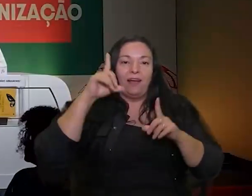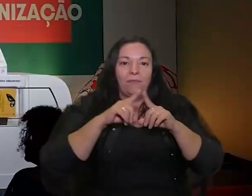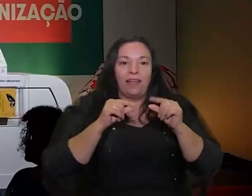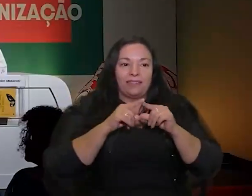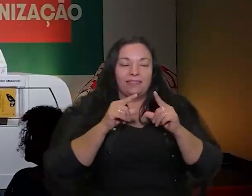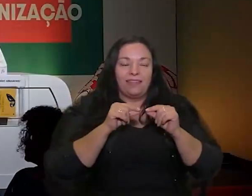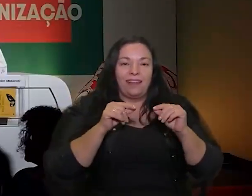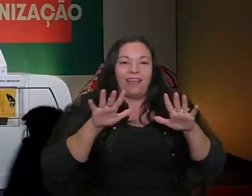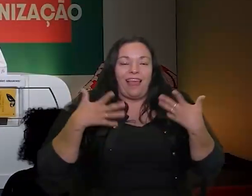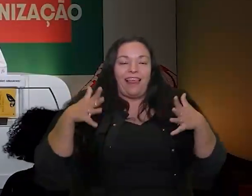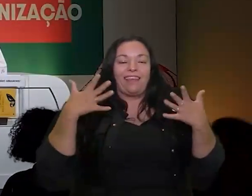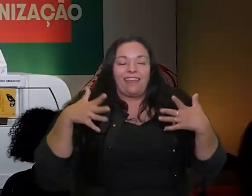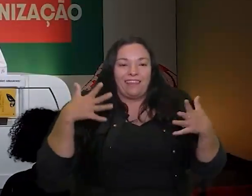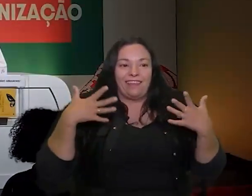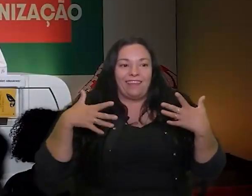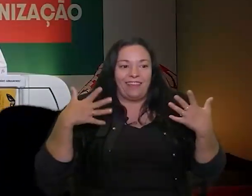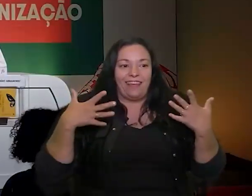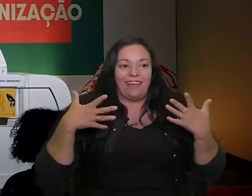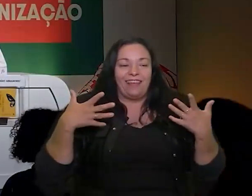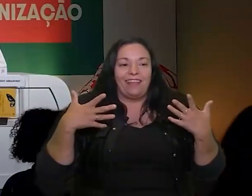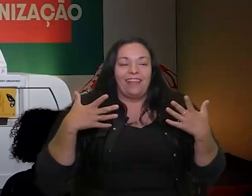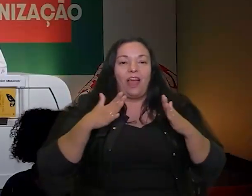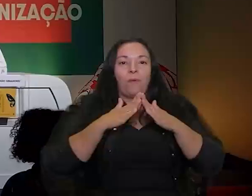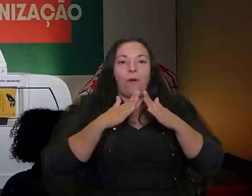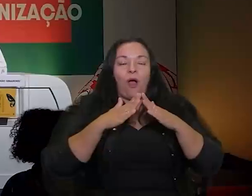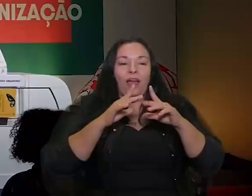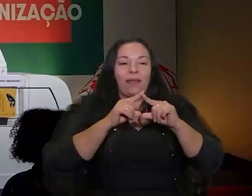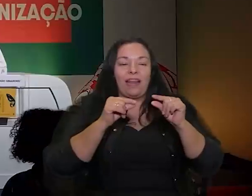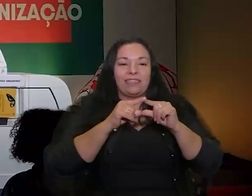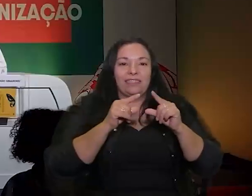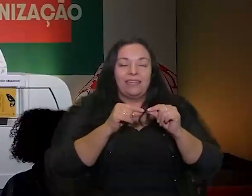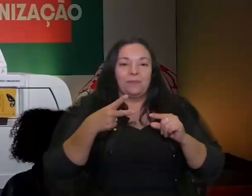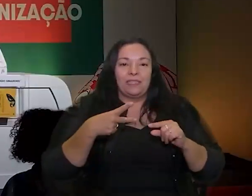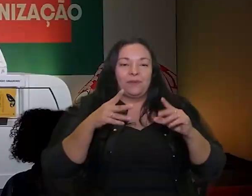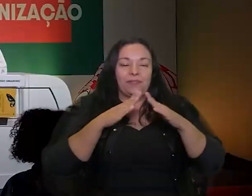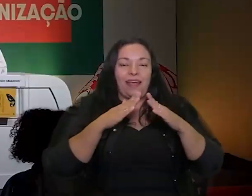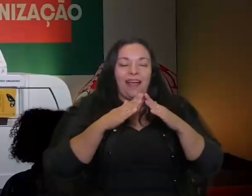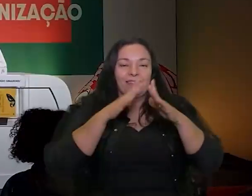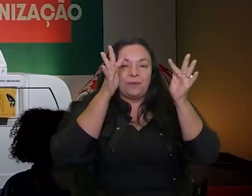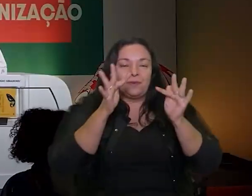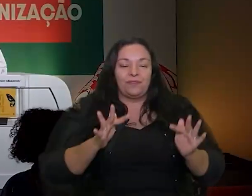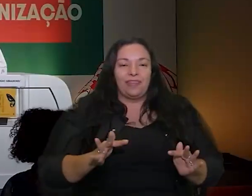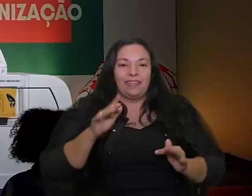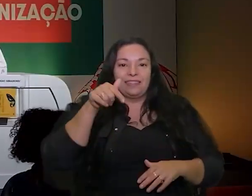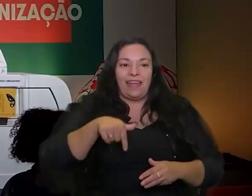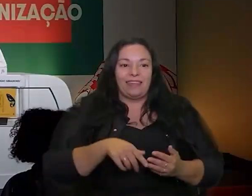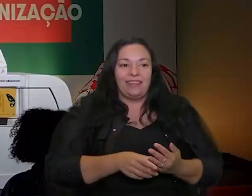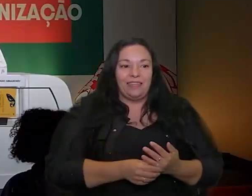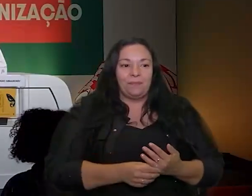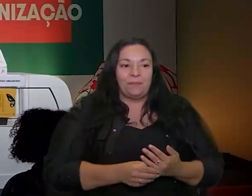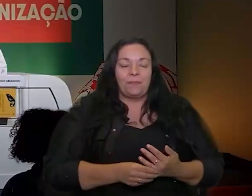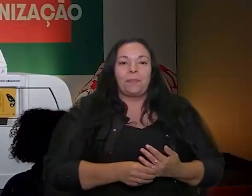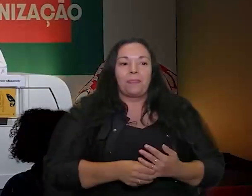cenário, há um grande toldo em xadrez de tons vinho e azul escuro. À direita, há um banner grande em tons de roxo, verde e